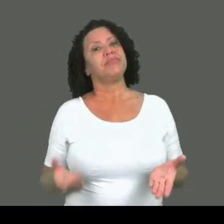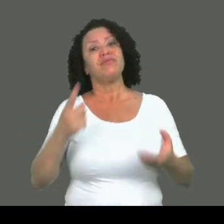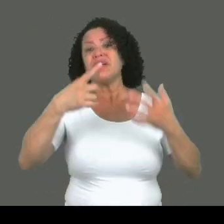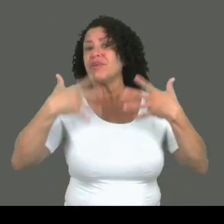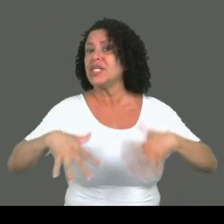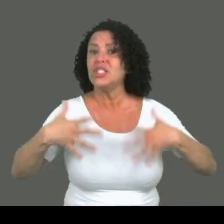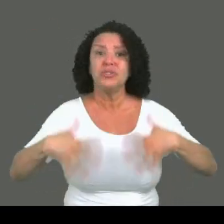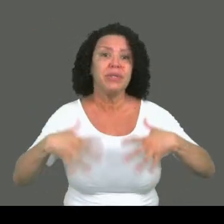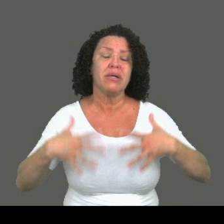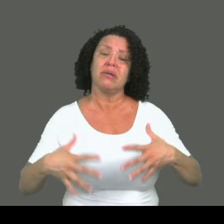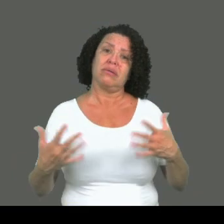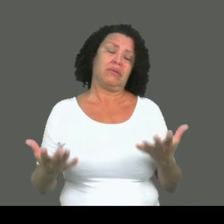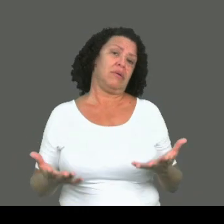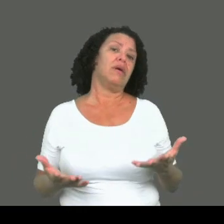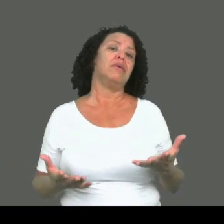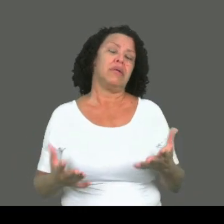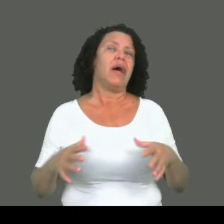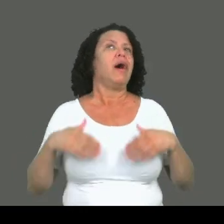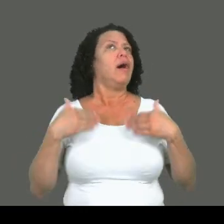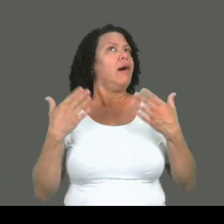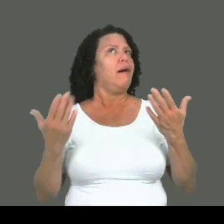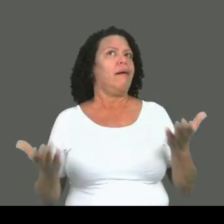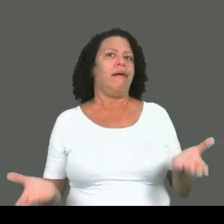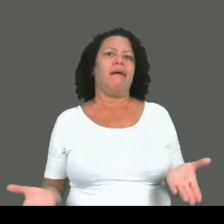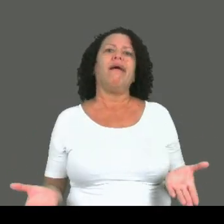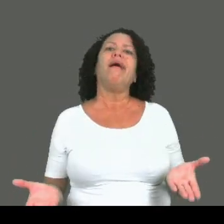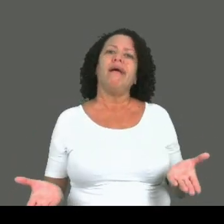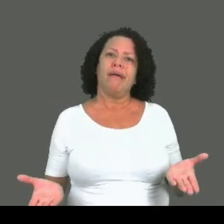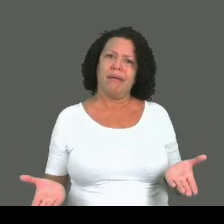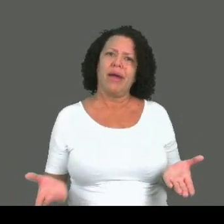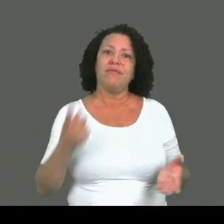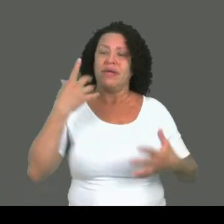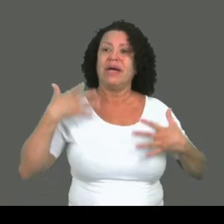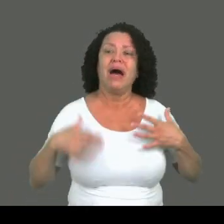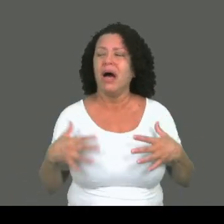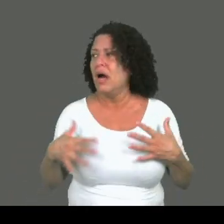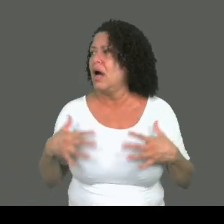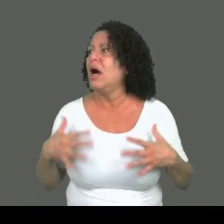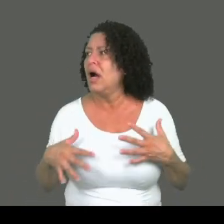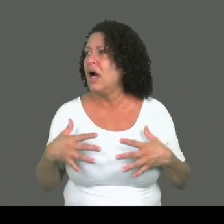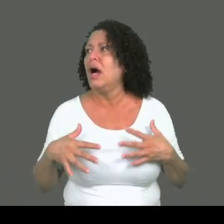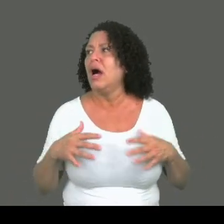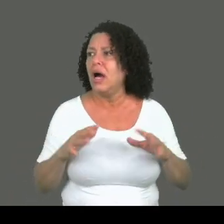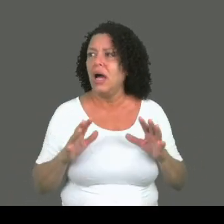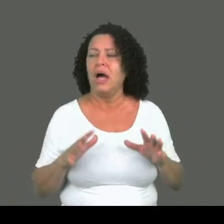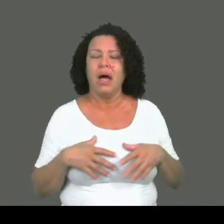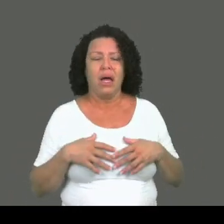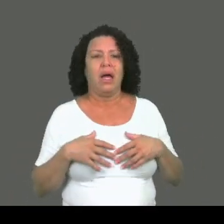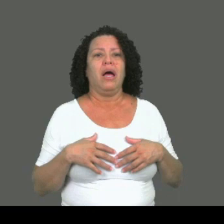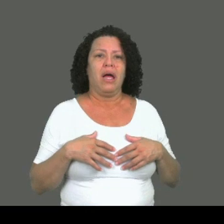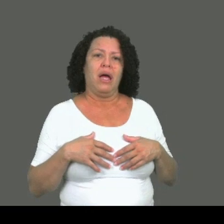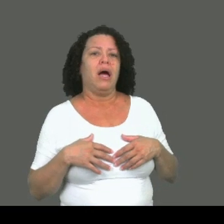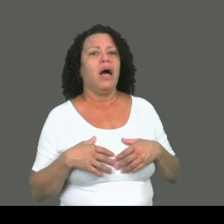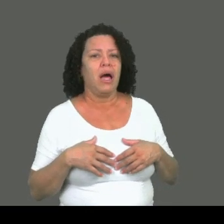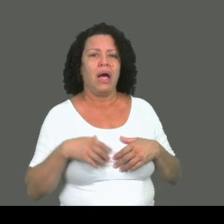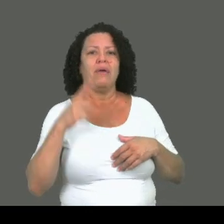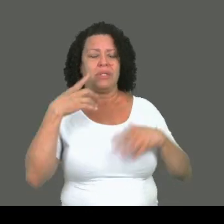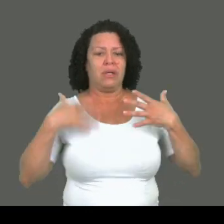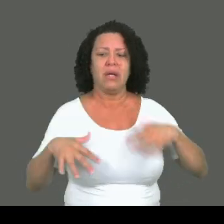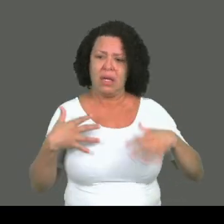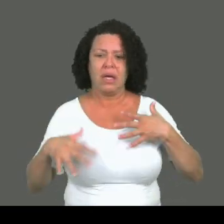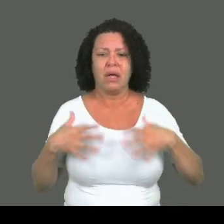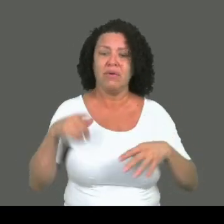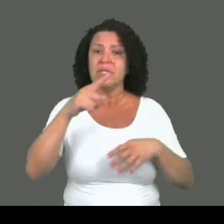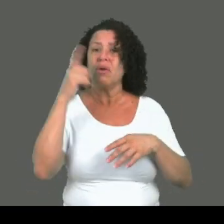desespero. E aí, gente, o desespero paralisa. Porque quando a gente se desespera, a